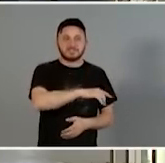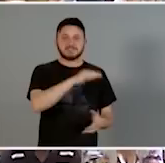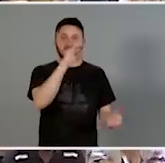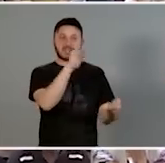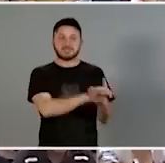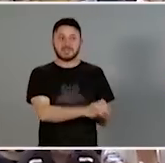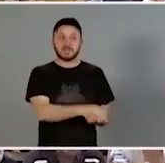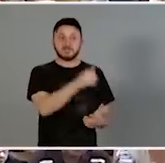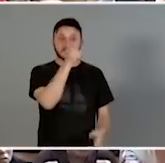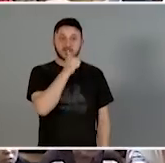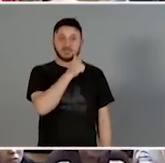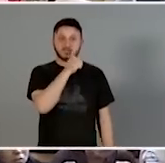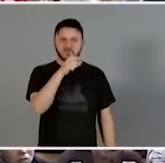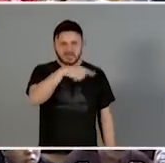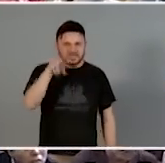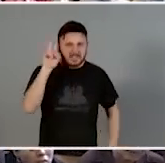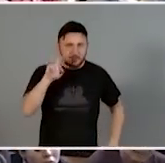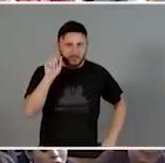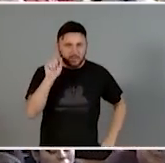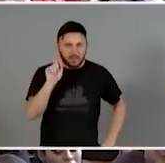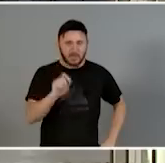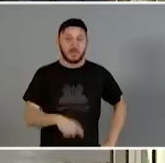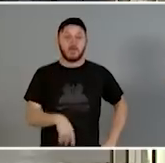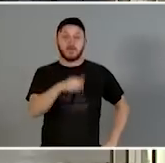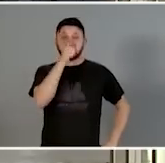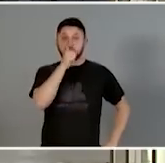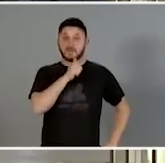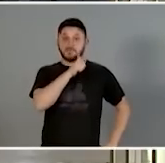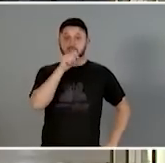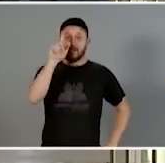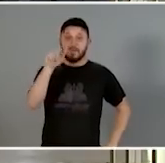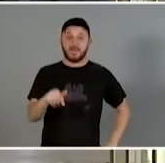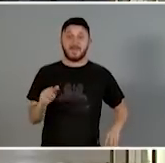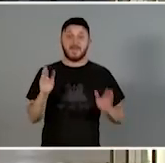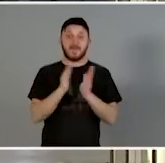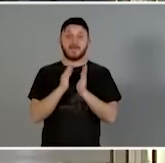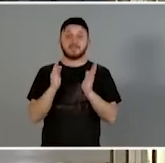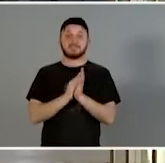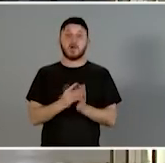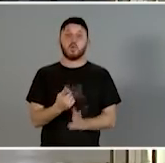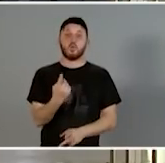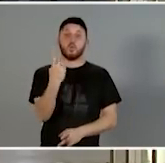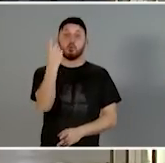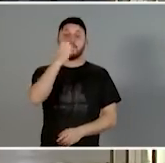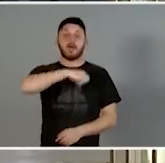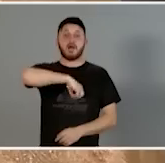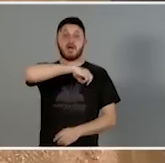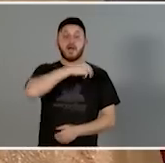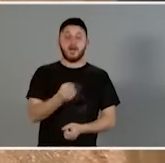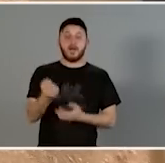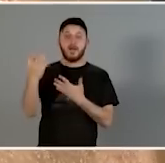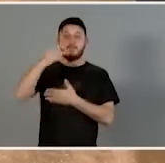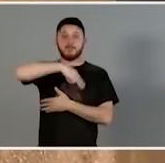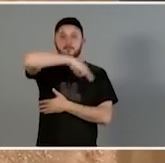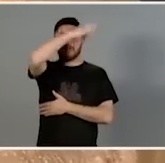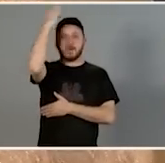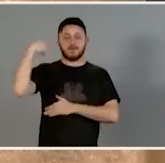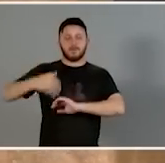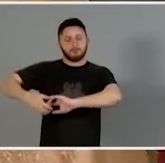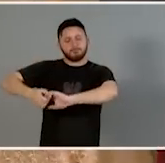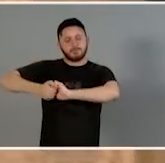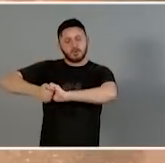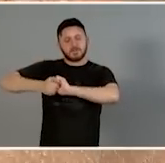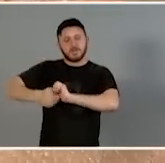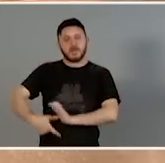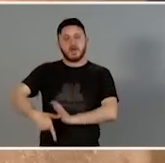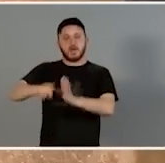lembra? A penitência foi de rezar uma Ave Maria de mãos dadas antes